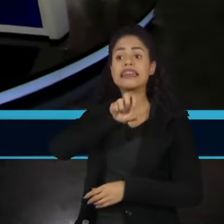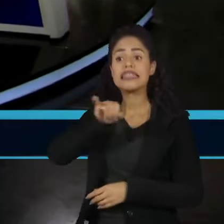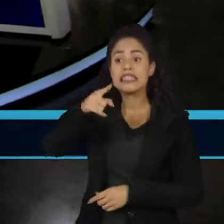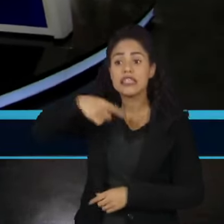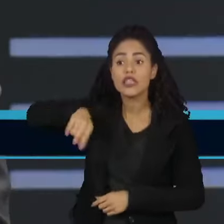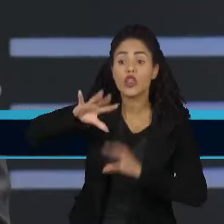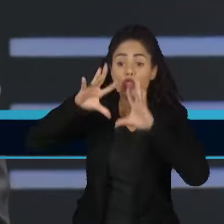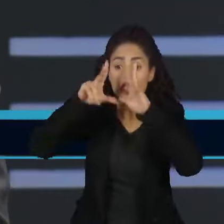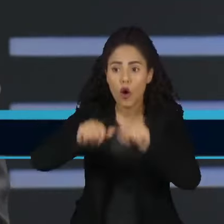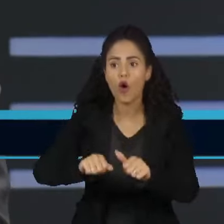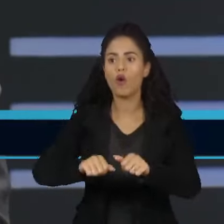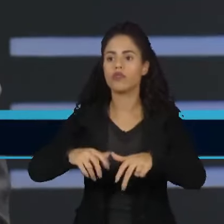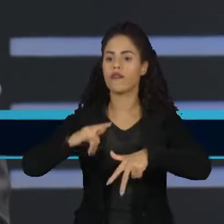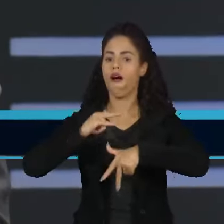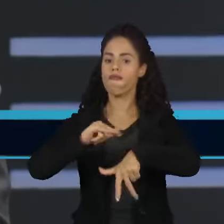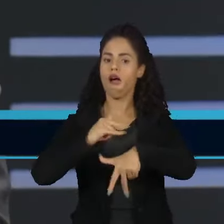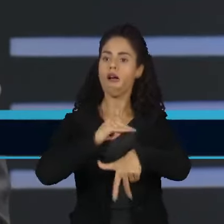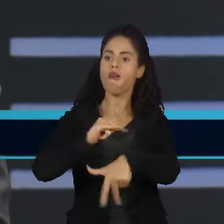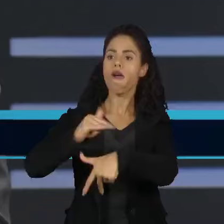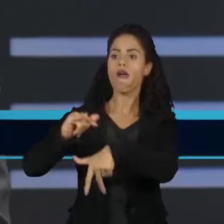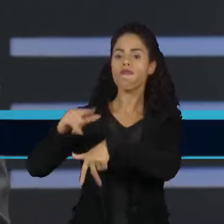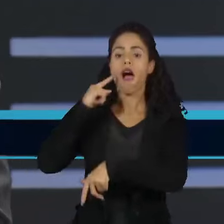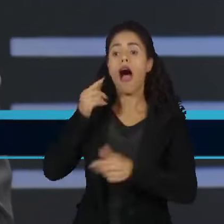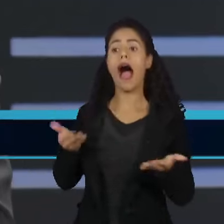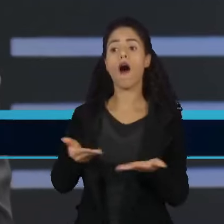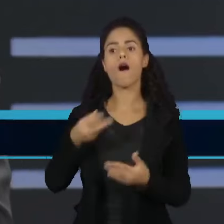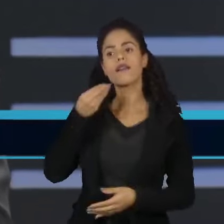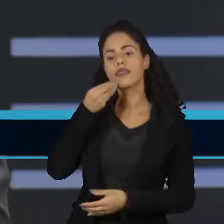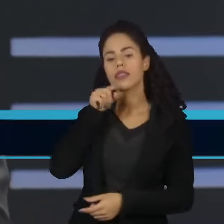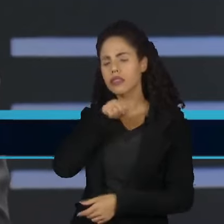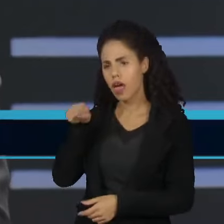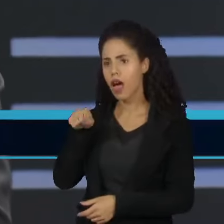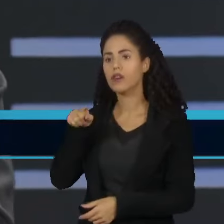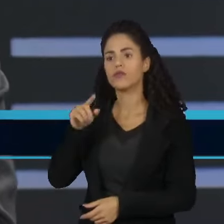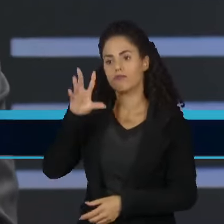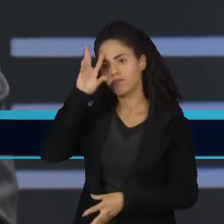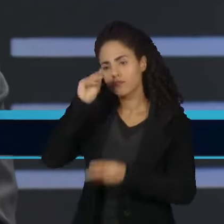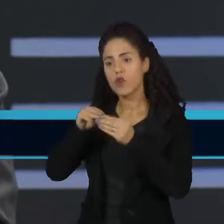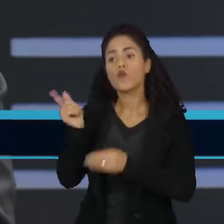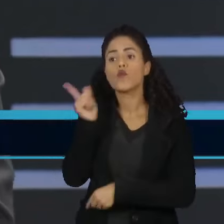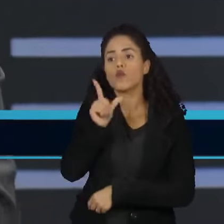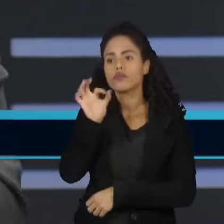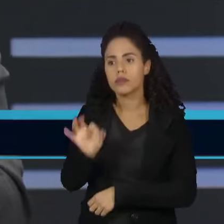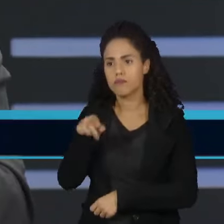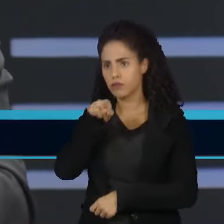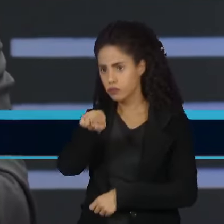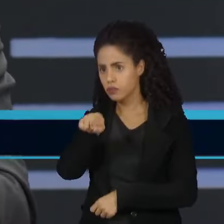no Congresso Nacional, na Câmara dos Deputados, neste momento, né, conseguirem